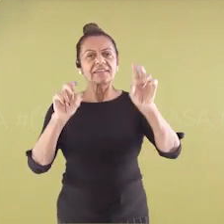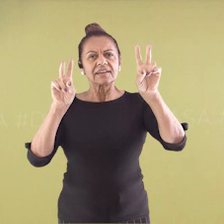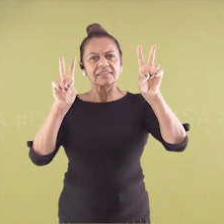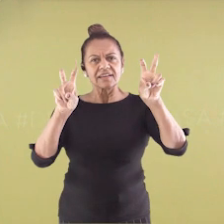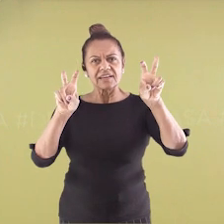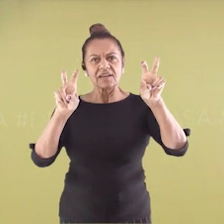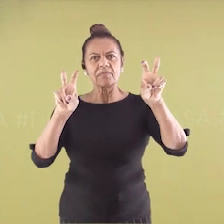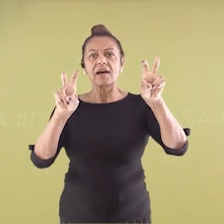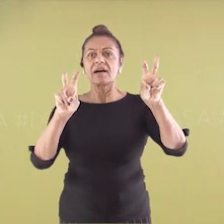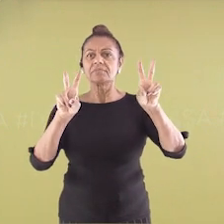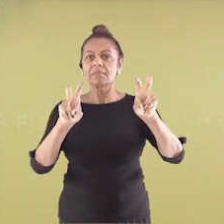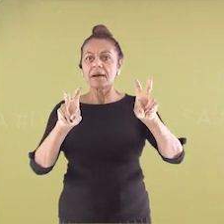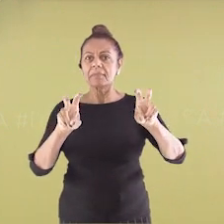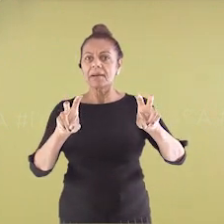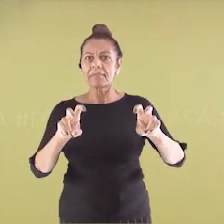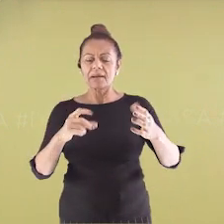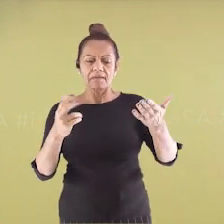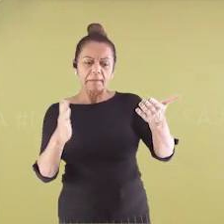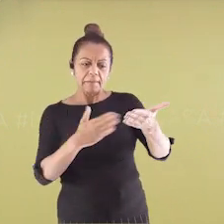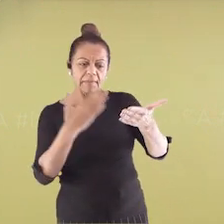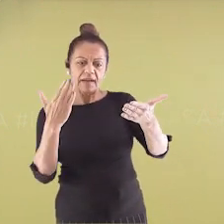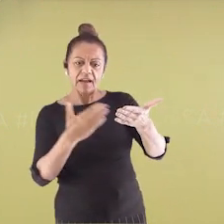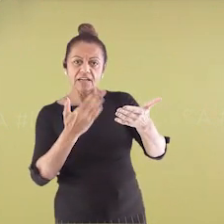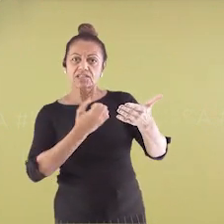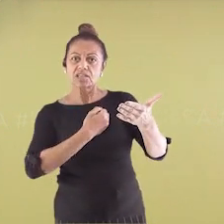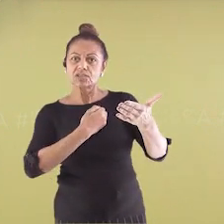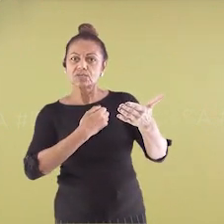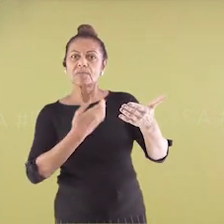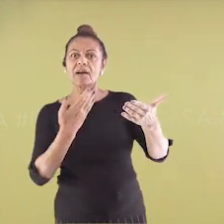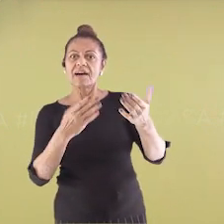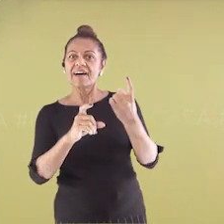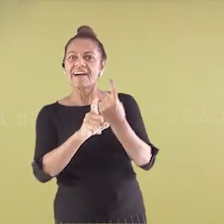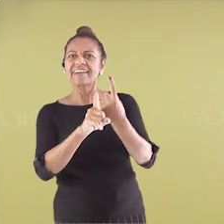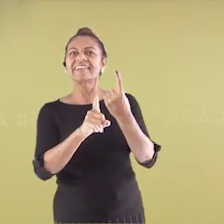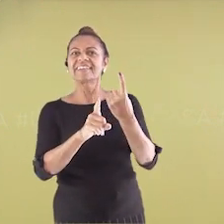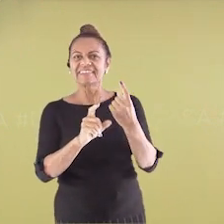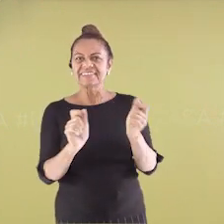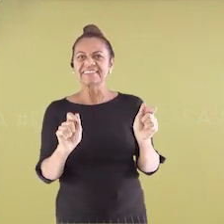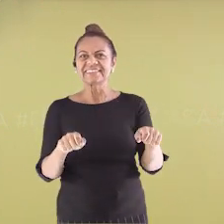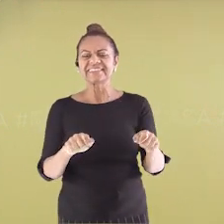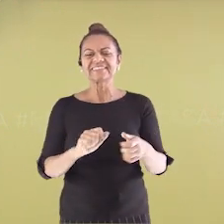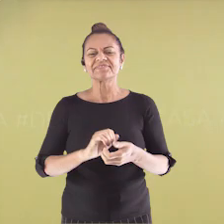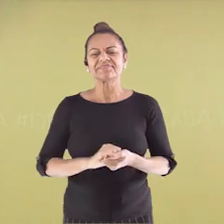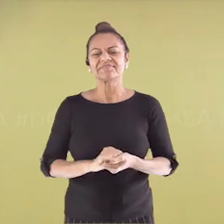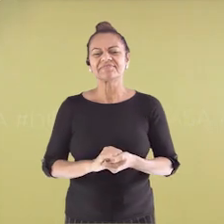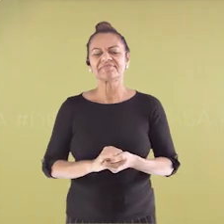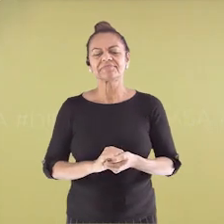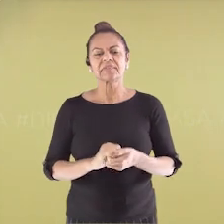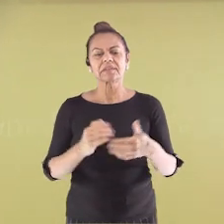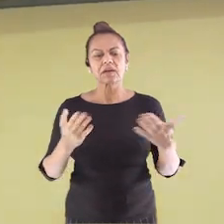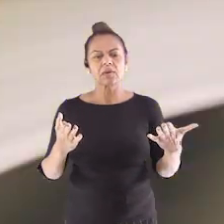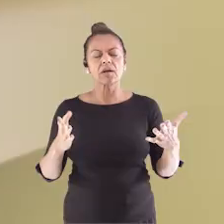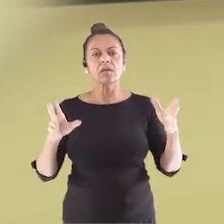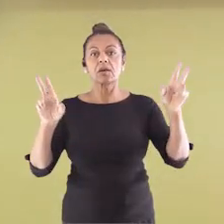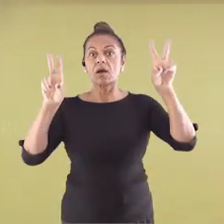Olhem só. Esses números indicam a página do jornal onde essa matéria pode ser